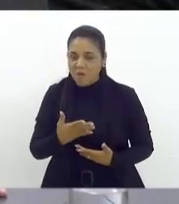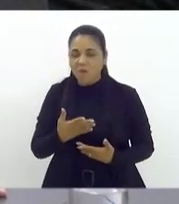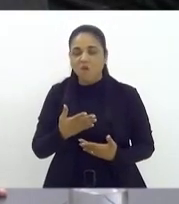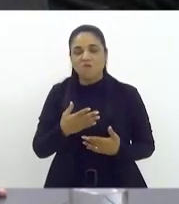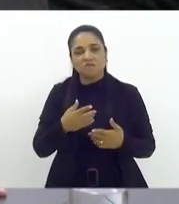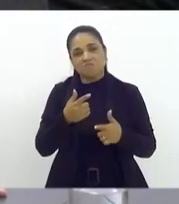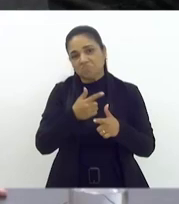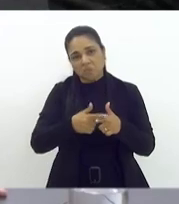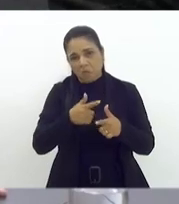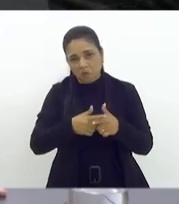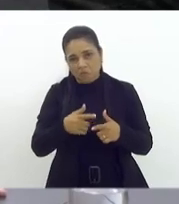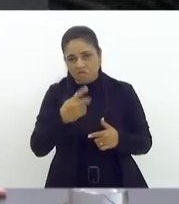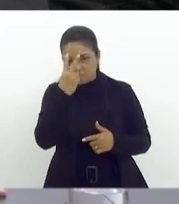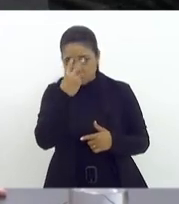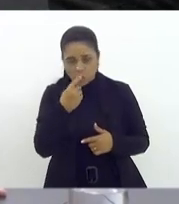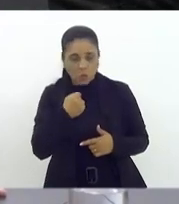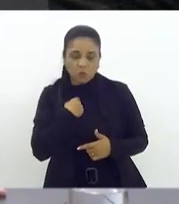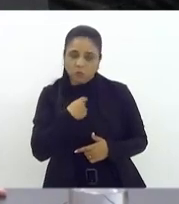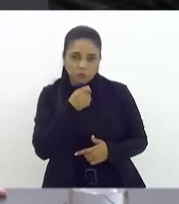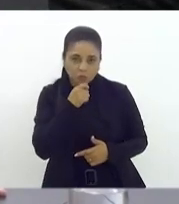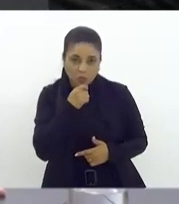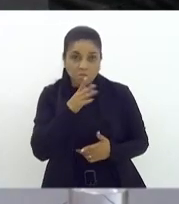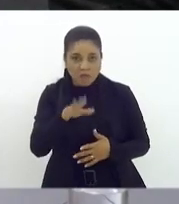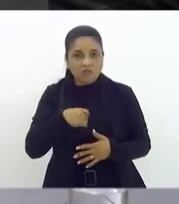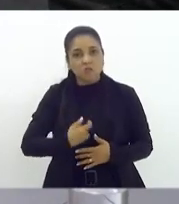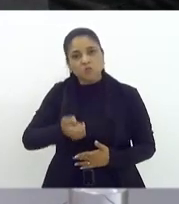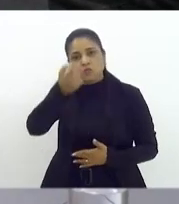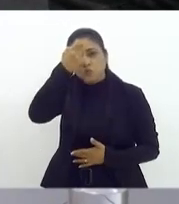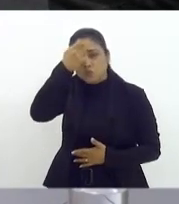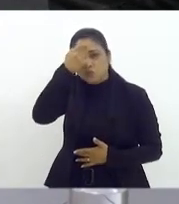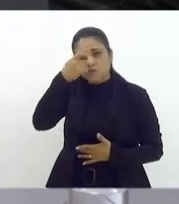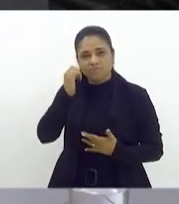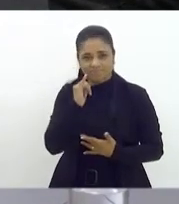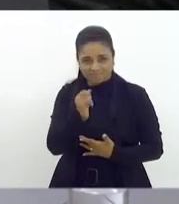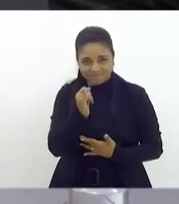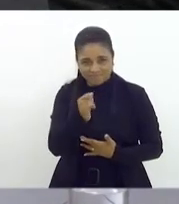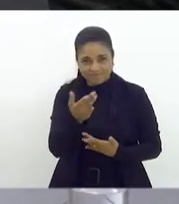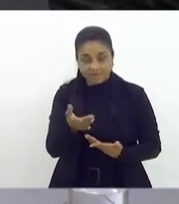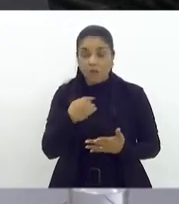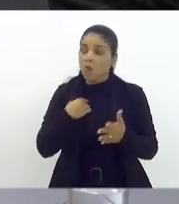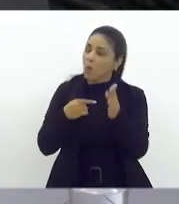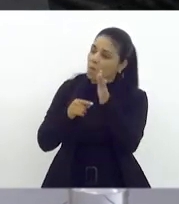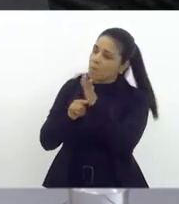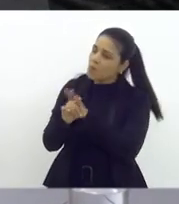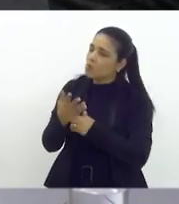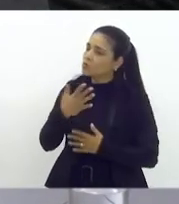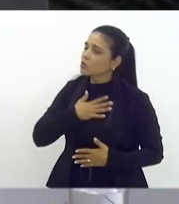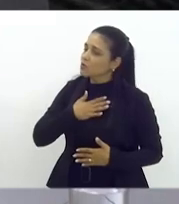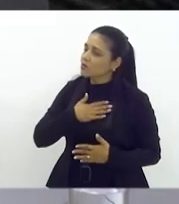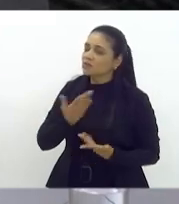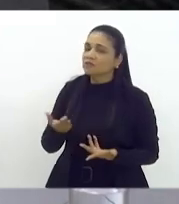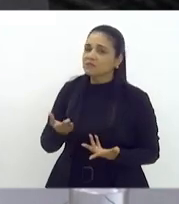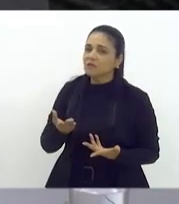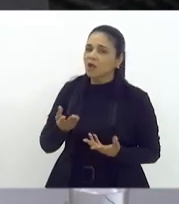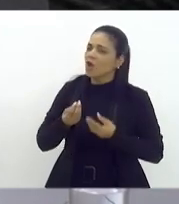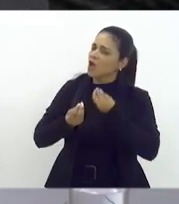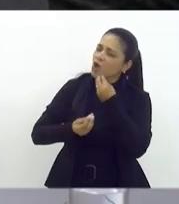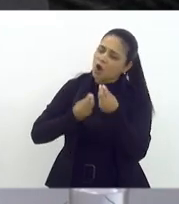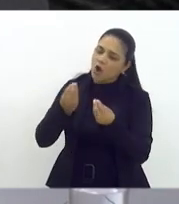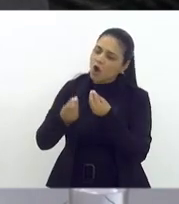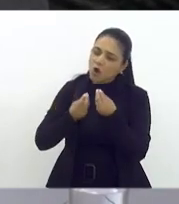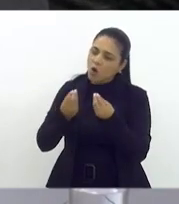visual para a gente atingir a conscientização Até porque eu gostaria até de fazer uma pergunta como